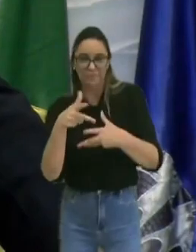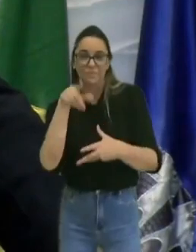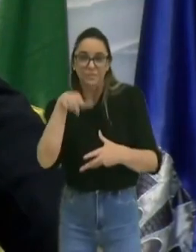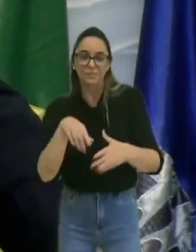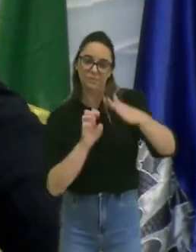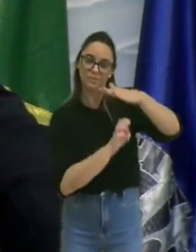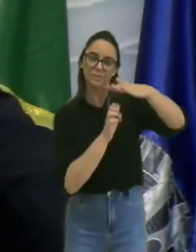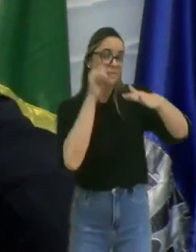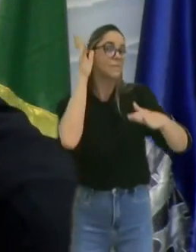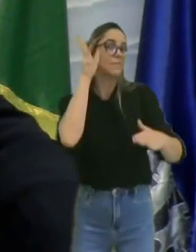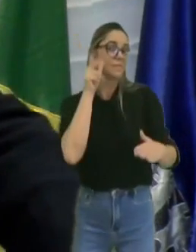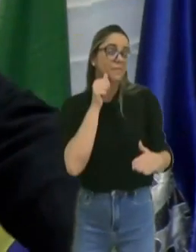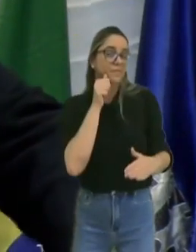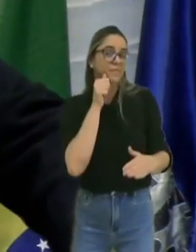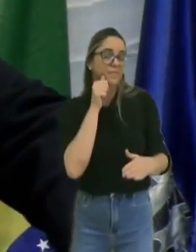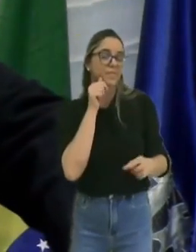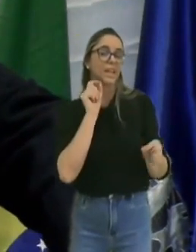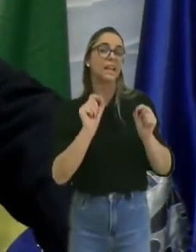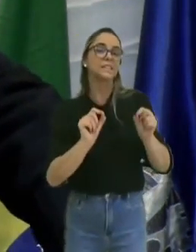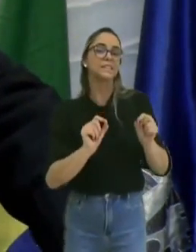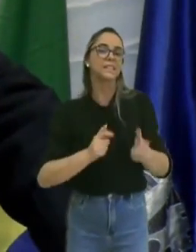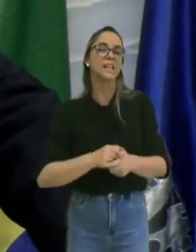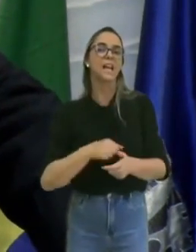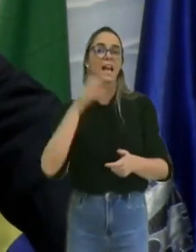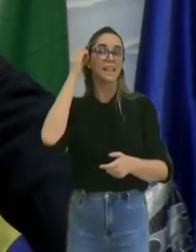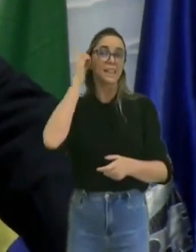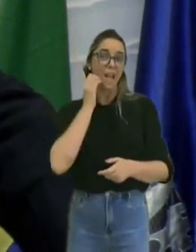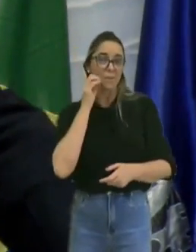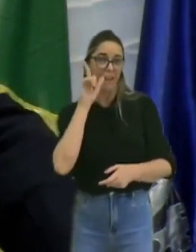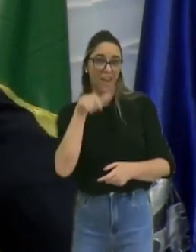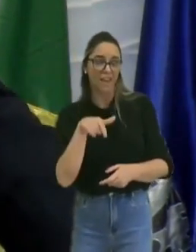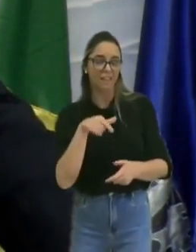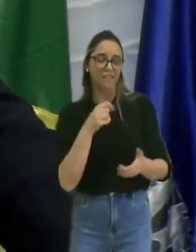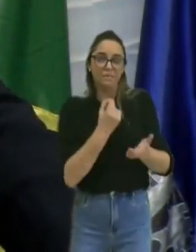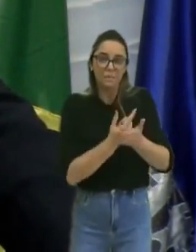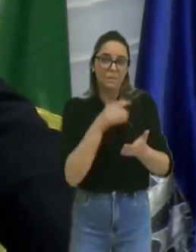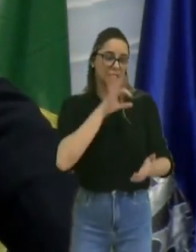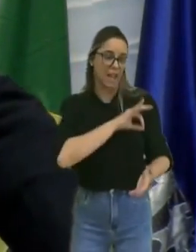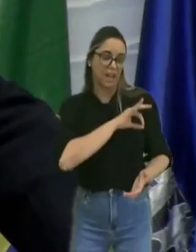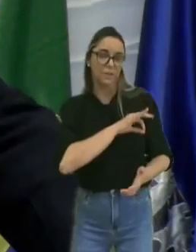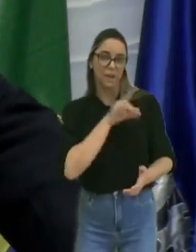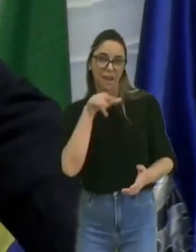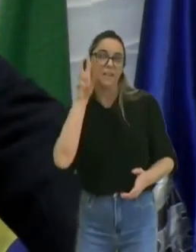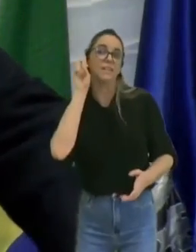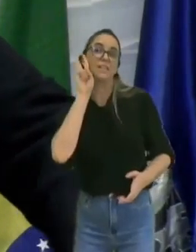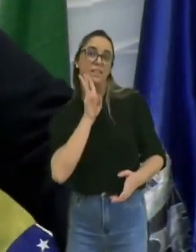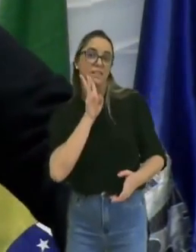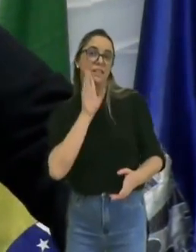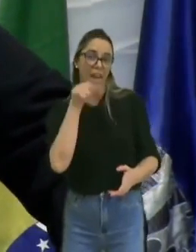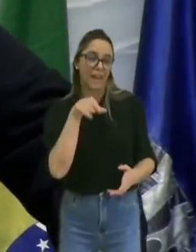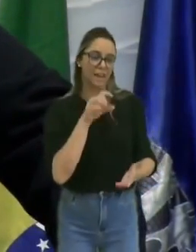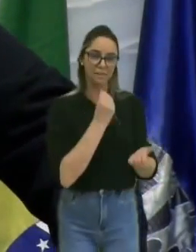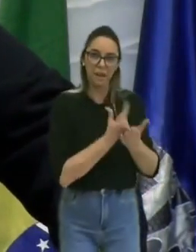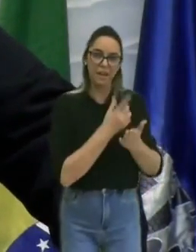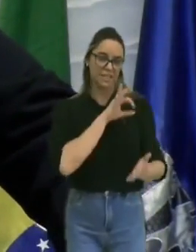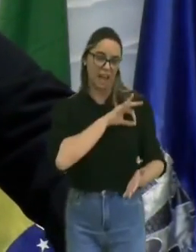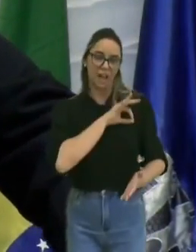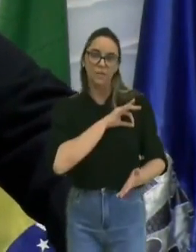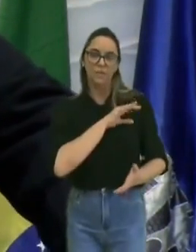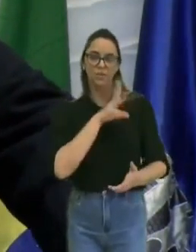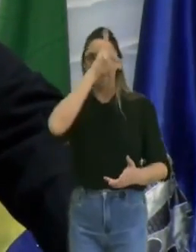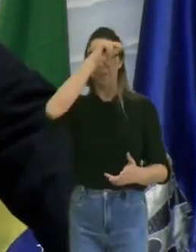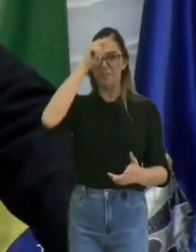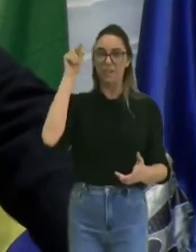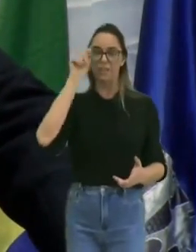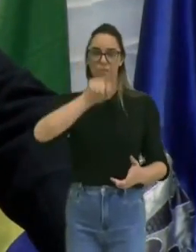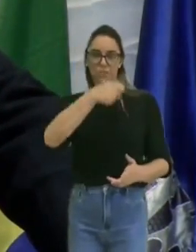viu? Quem paga meu salário não é Débora, não é Osto, não é Alexandre Baté, que é o prefeito atual que eu voto dele, mas não sou